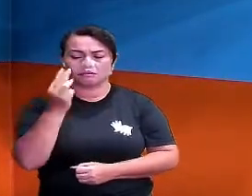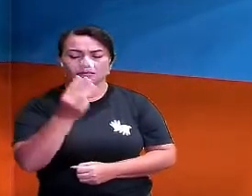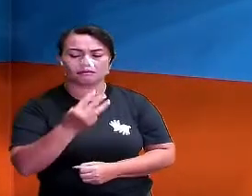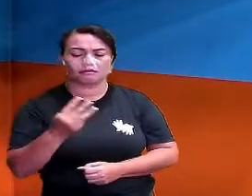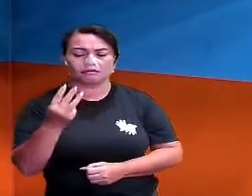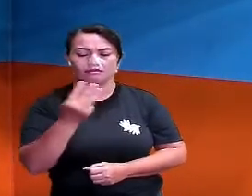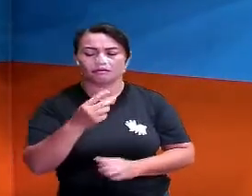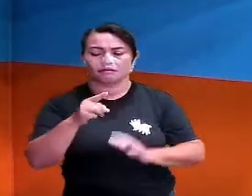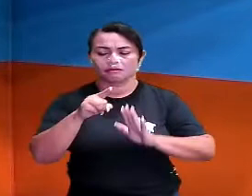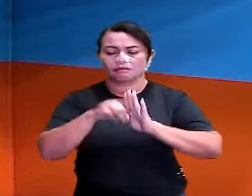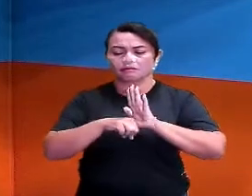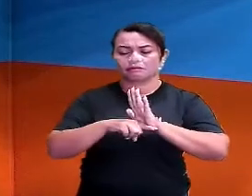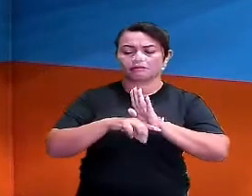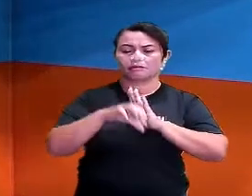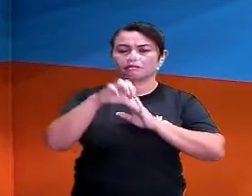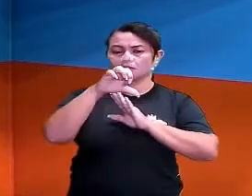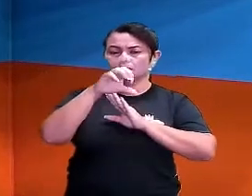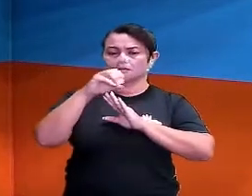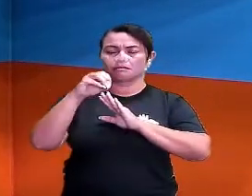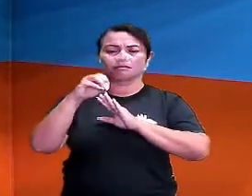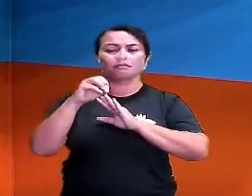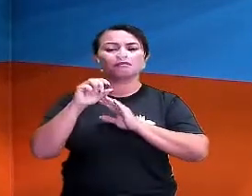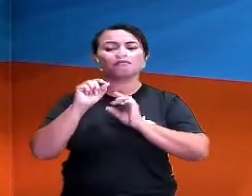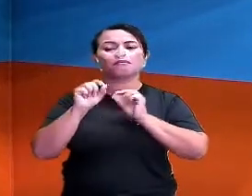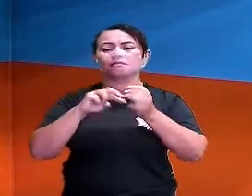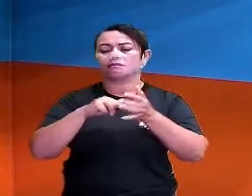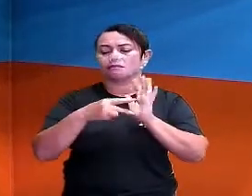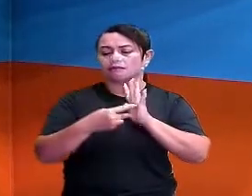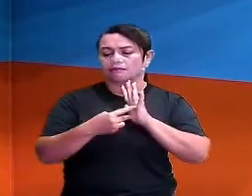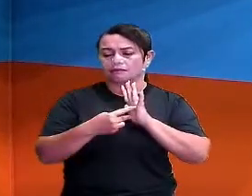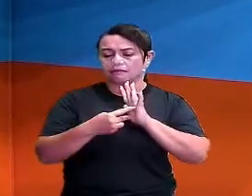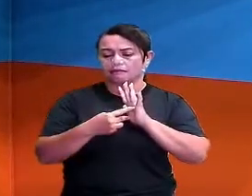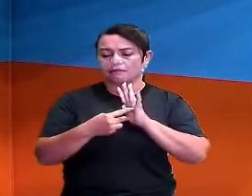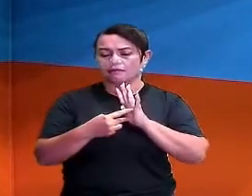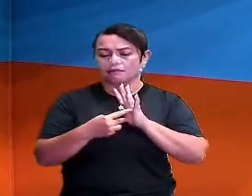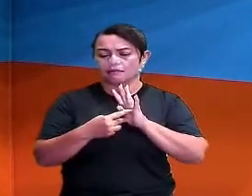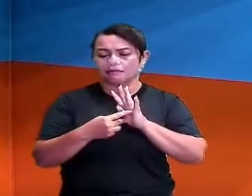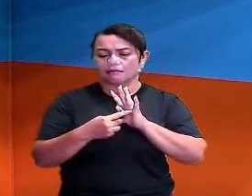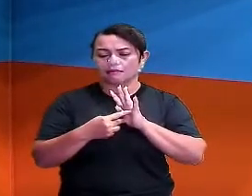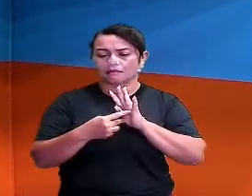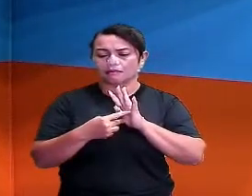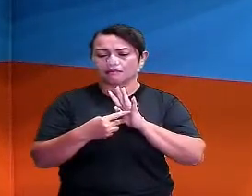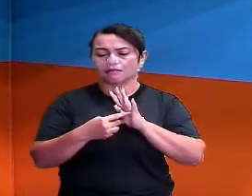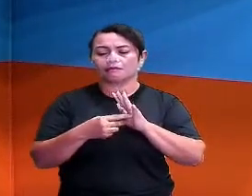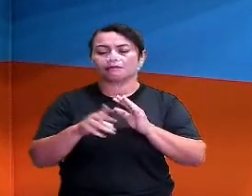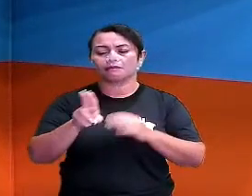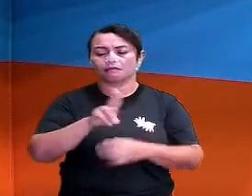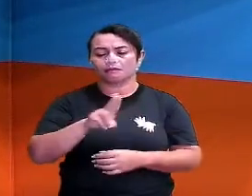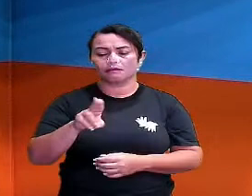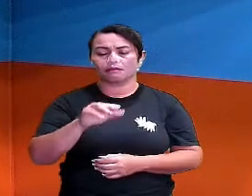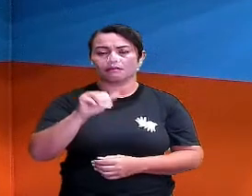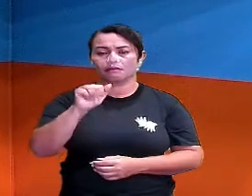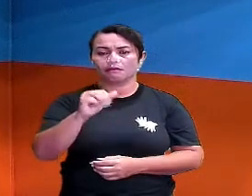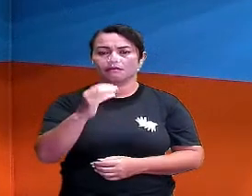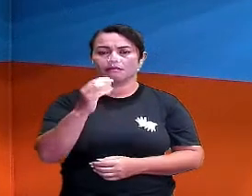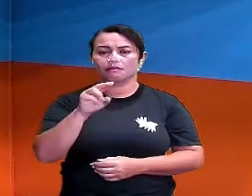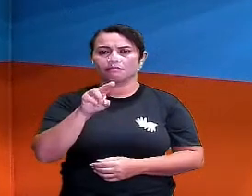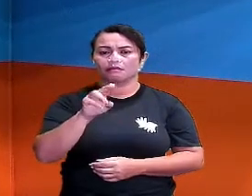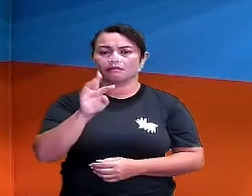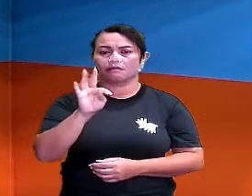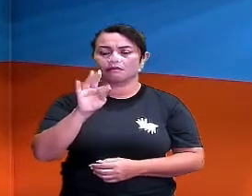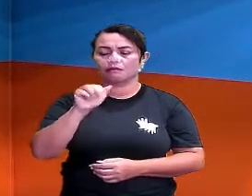ângulos são menores. Se os 3 ângulos são menores, esse triângulo é chamado de